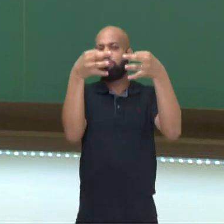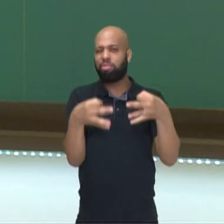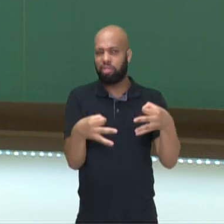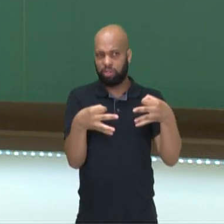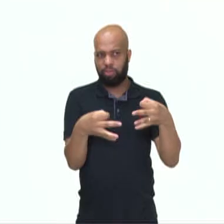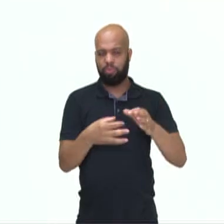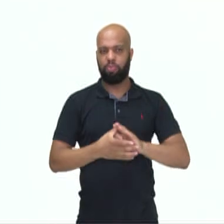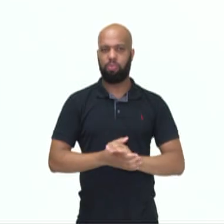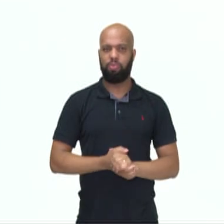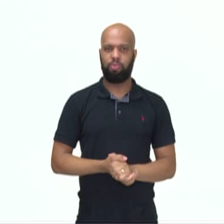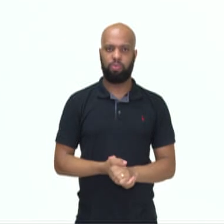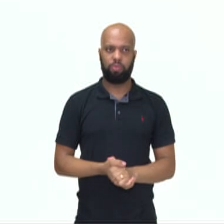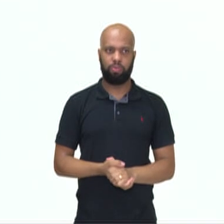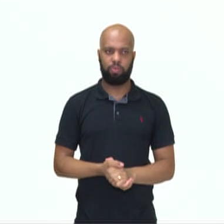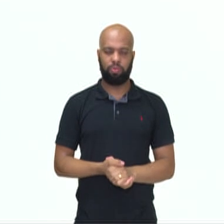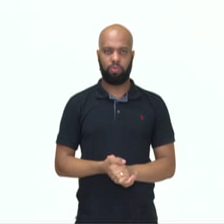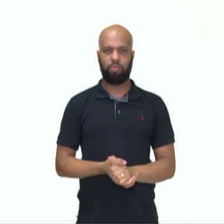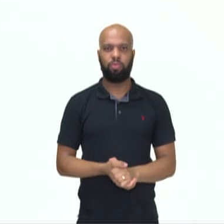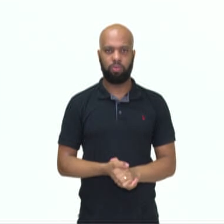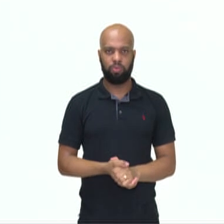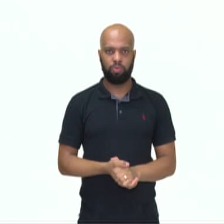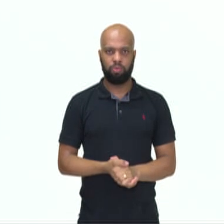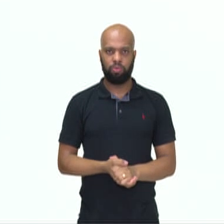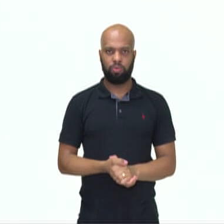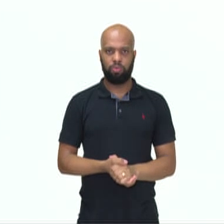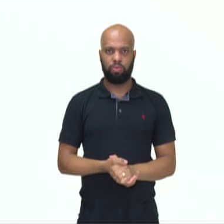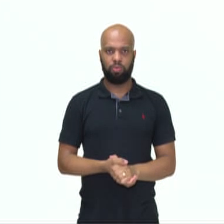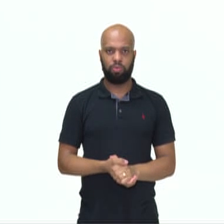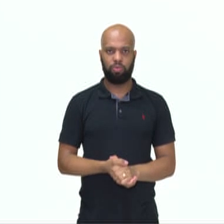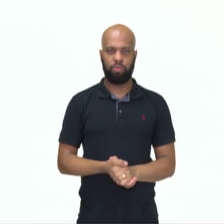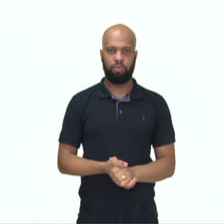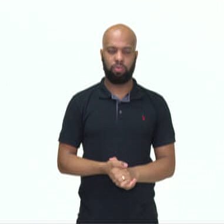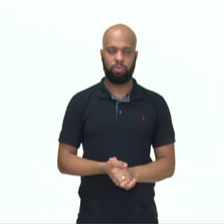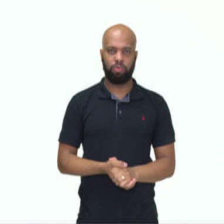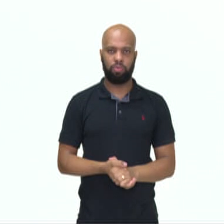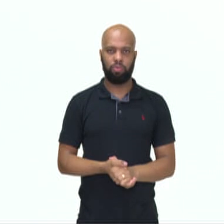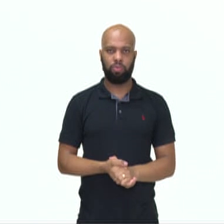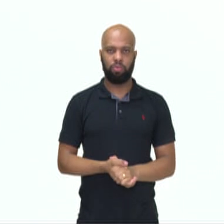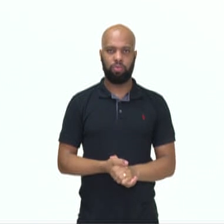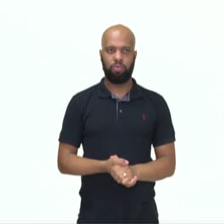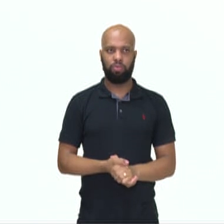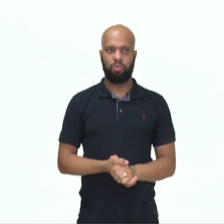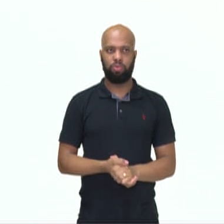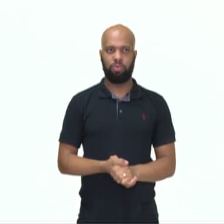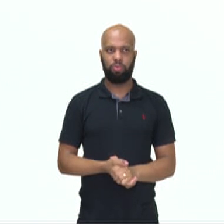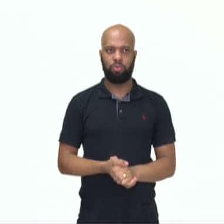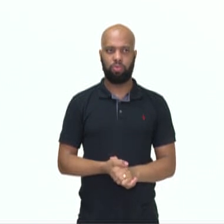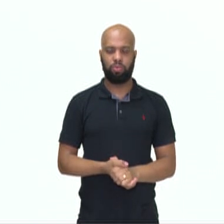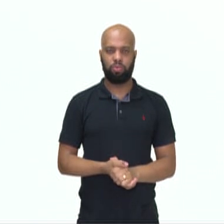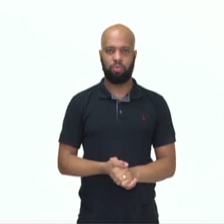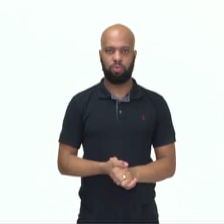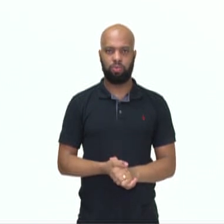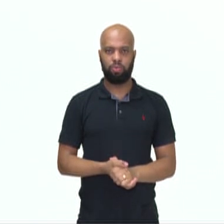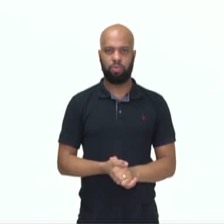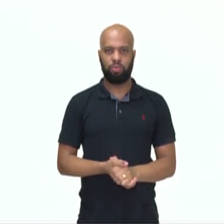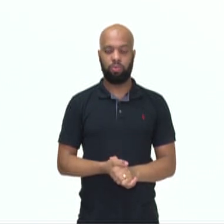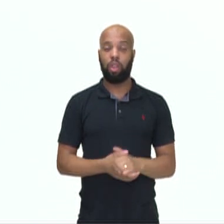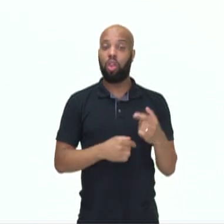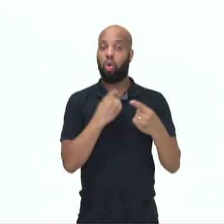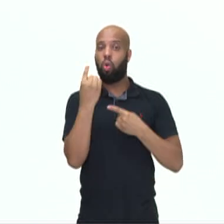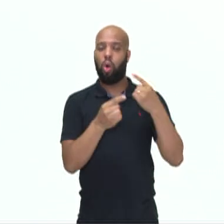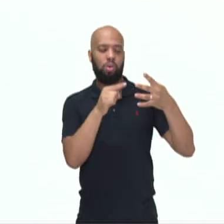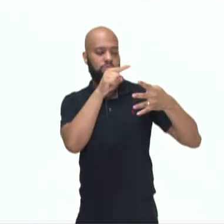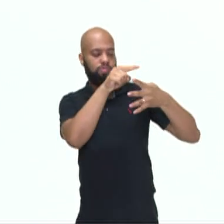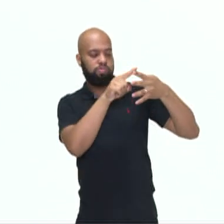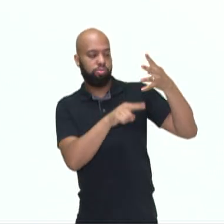acontece. A. Compostagem. B. Reciclagem. C, resíduos ou